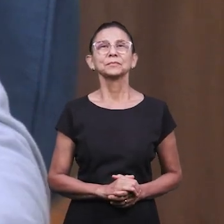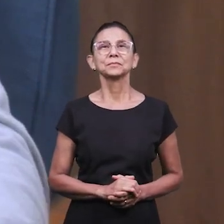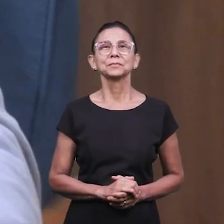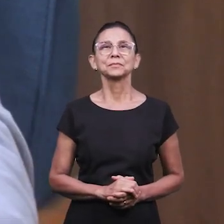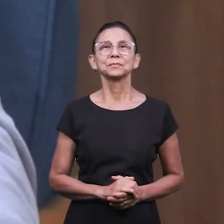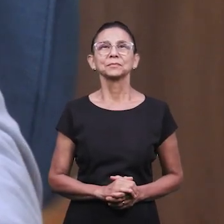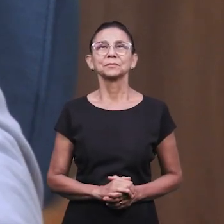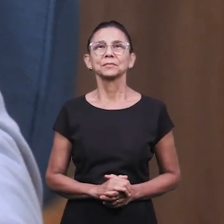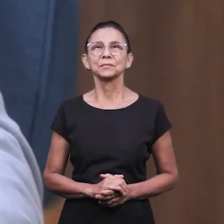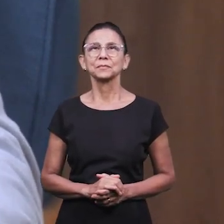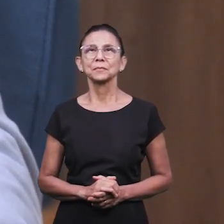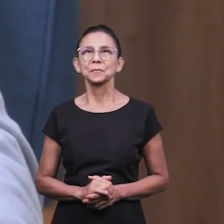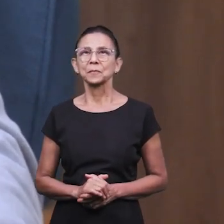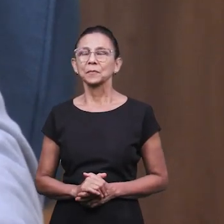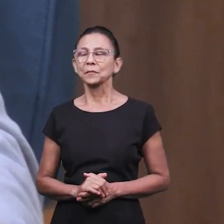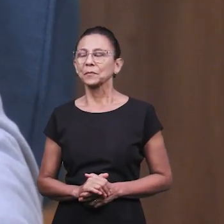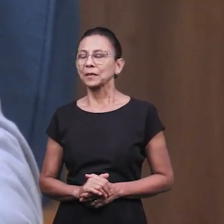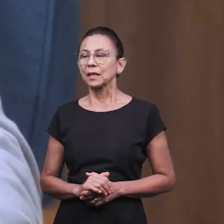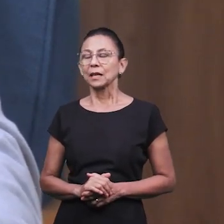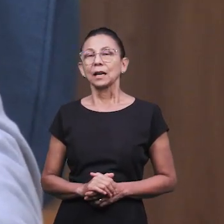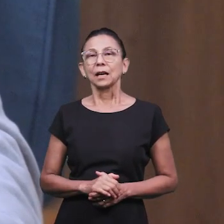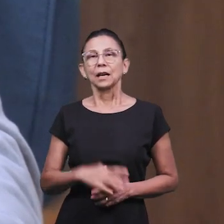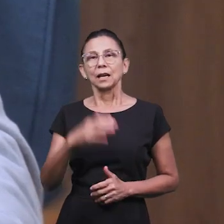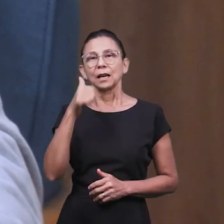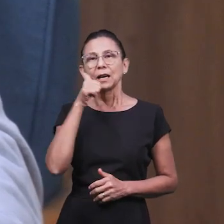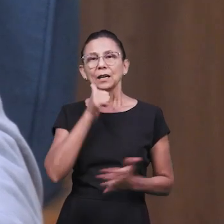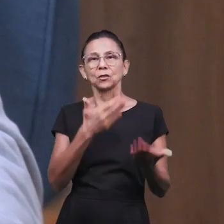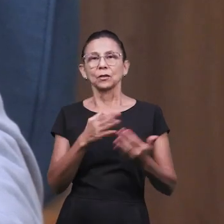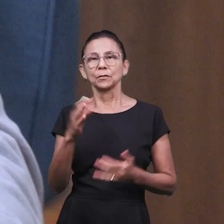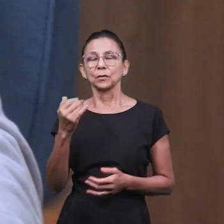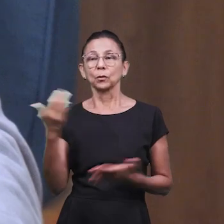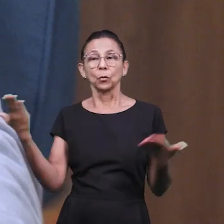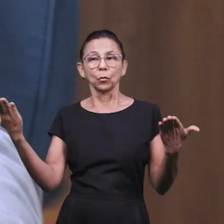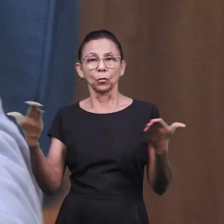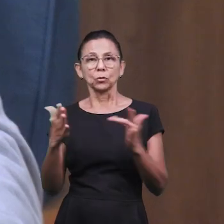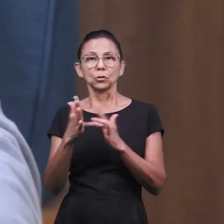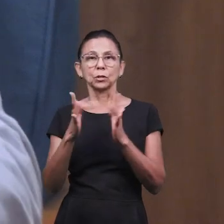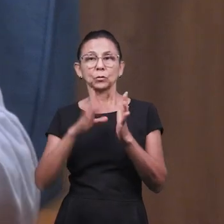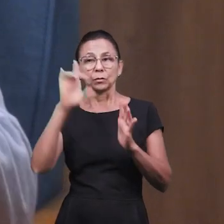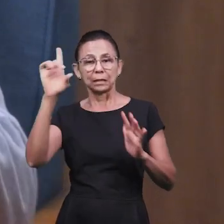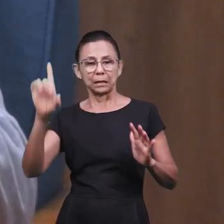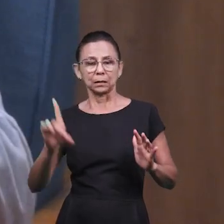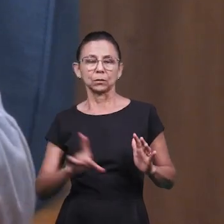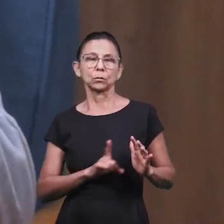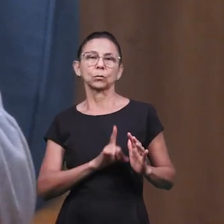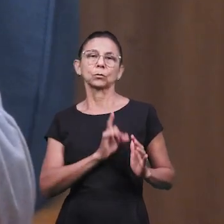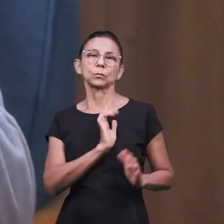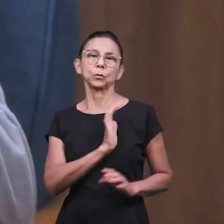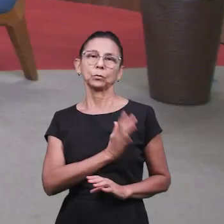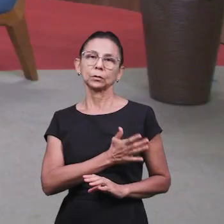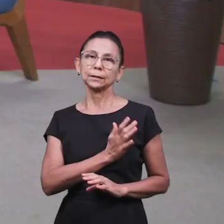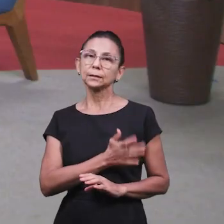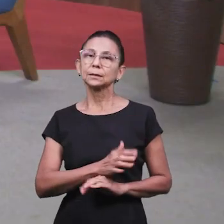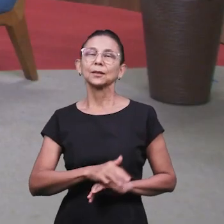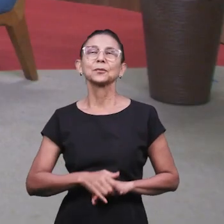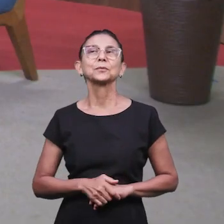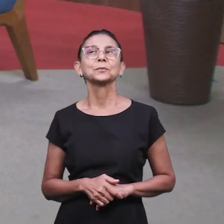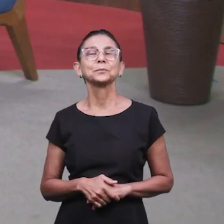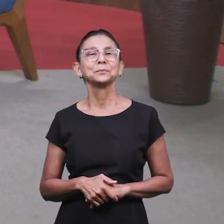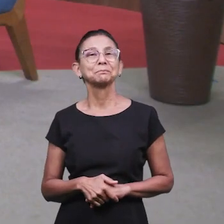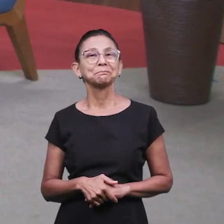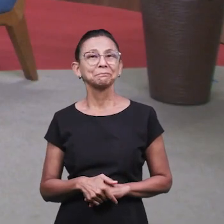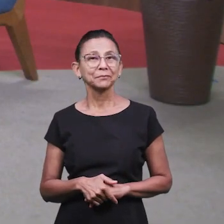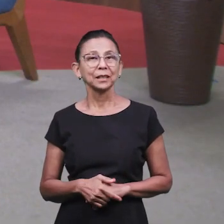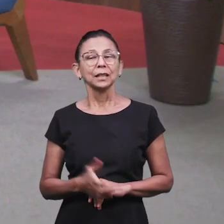Não entrou. Hoje Jesus entrou no meu coração. Glória a Deus. E eu quero batizar. Então, só o Espírito Santo pode convencer o